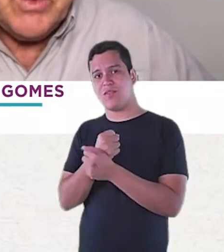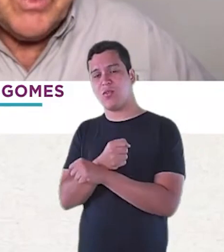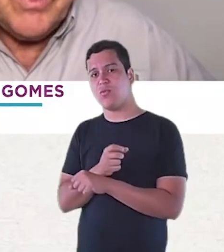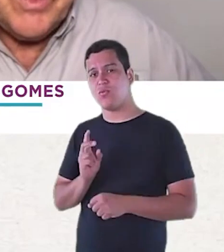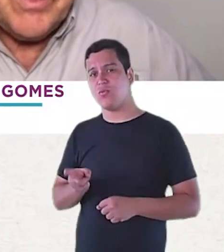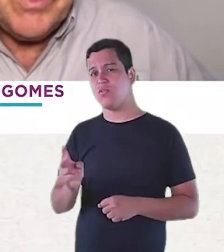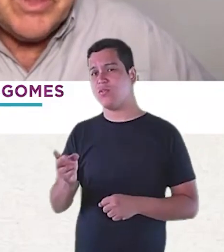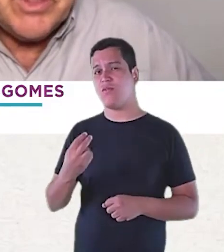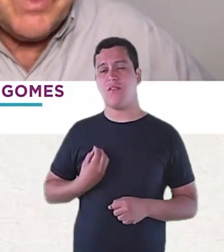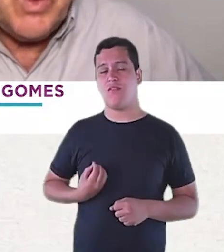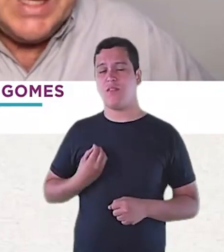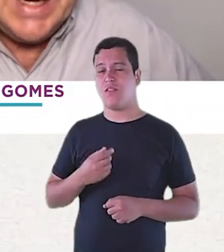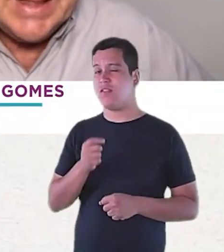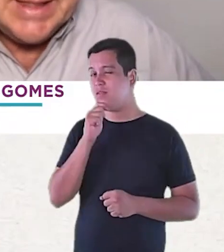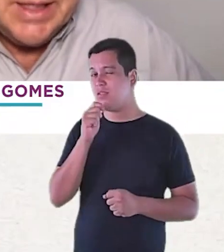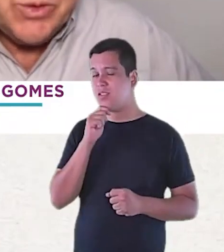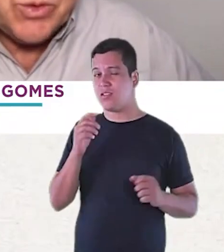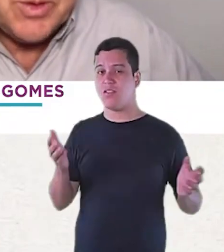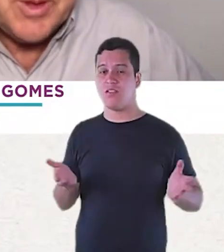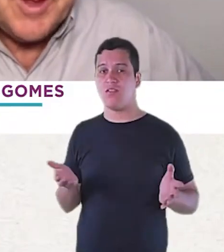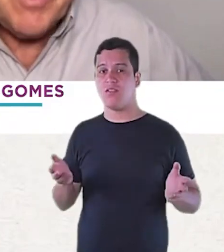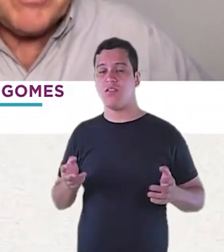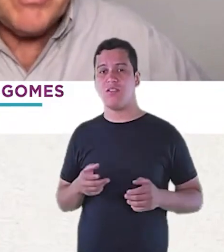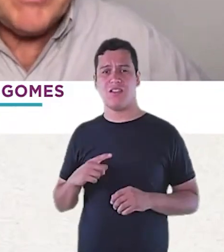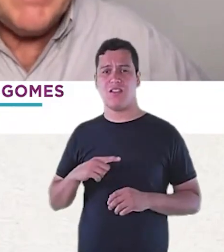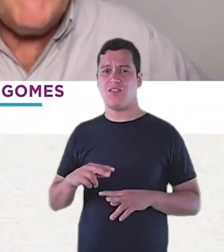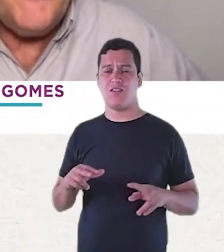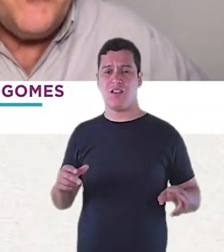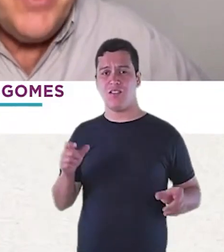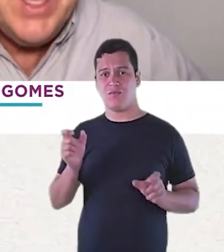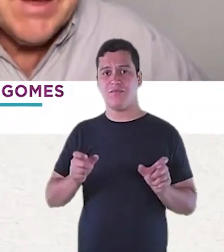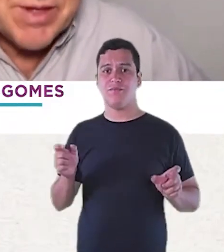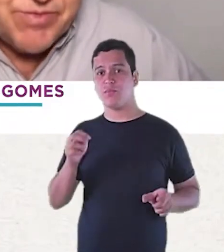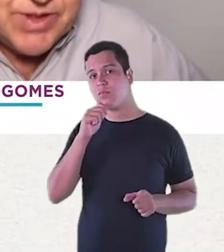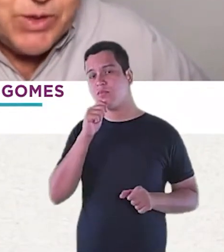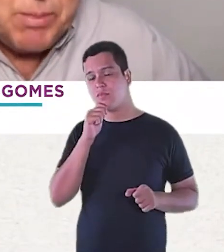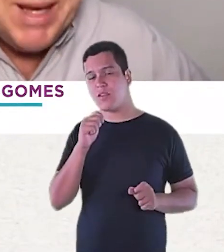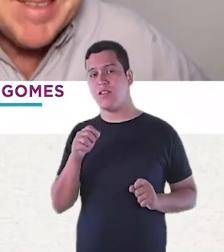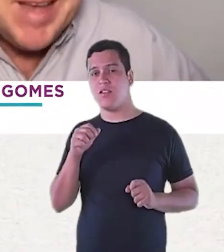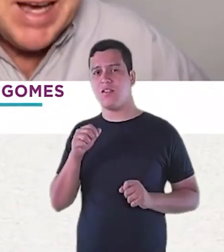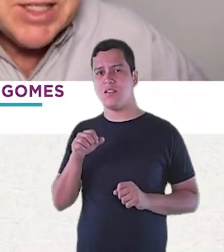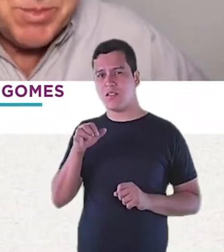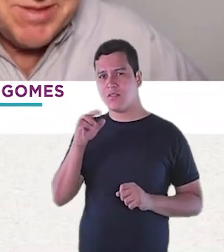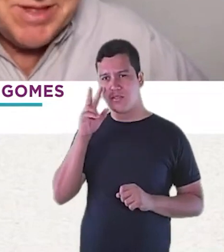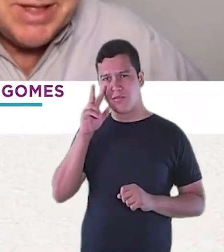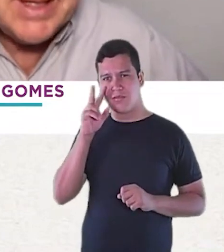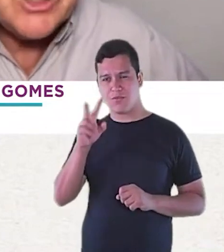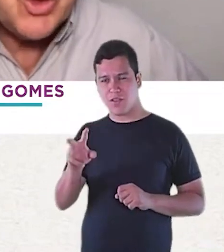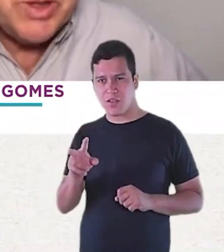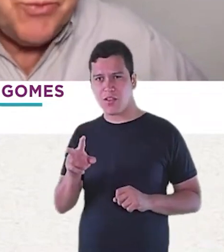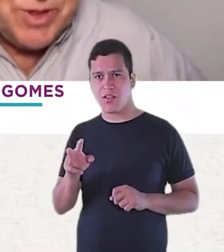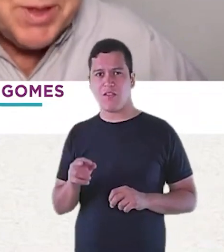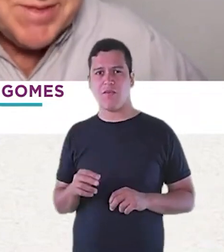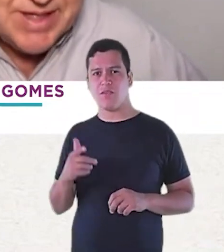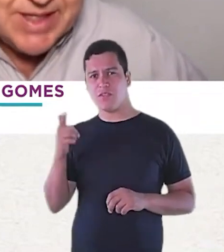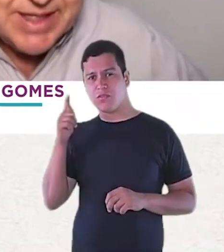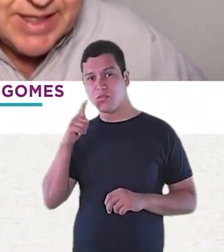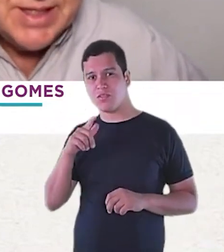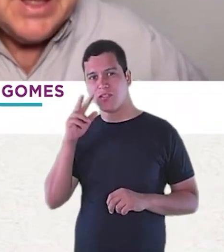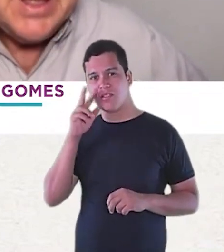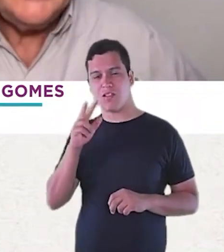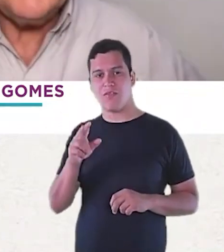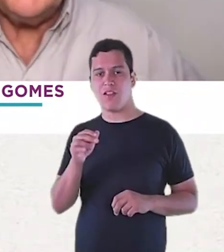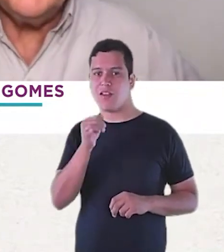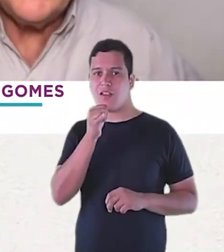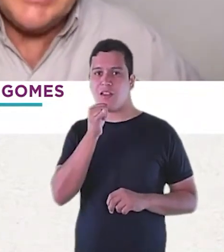né? Se você tiver um olhar atento, você consegue ver a escravidão na paisagem brasileira, na geografia